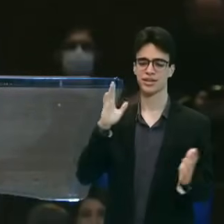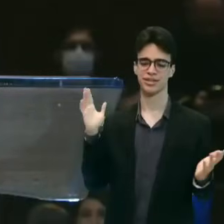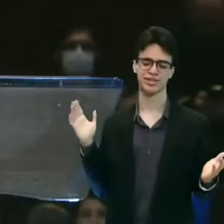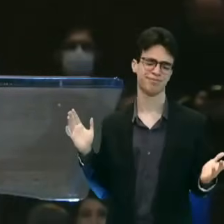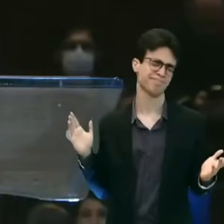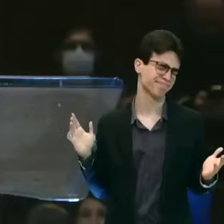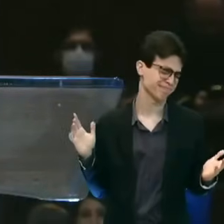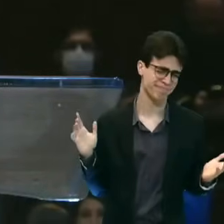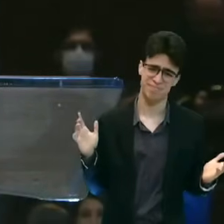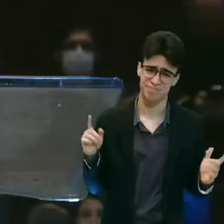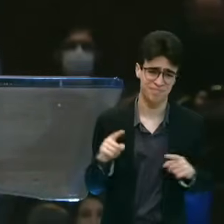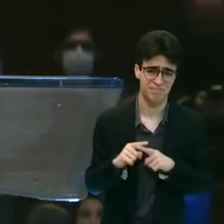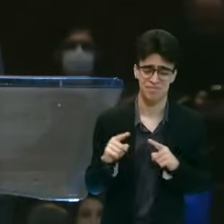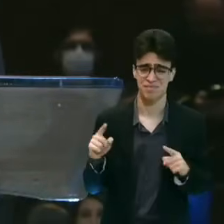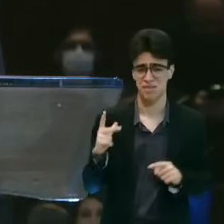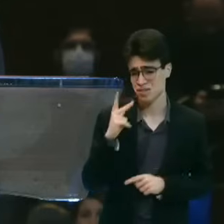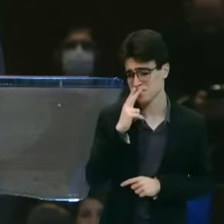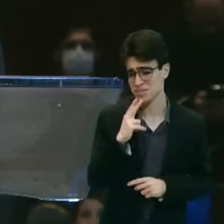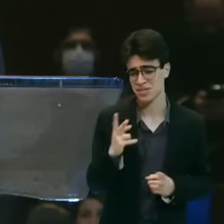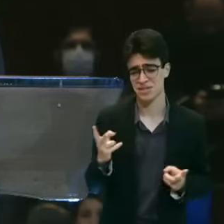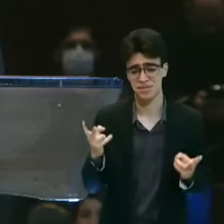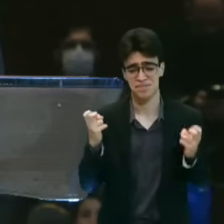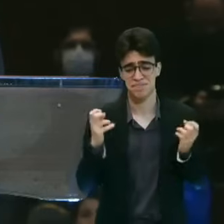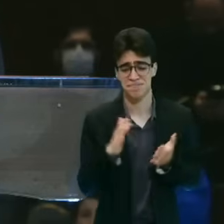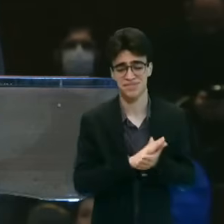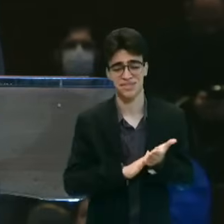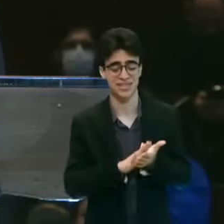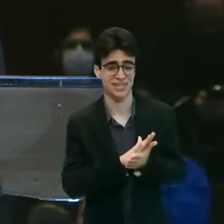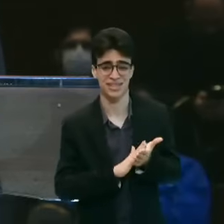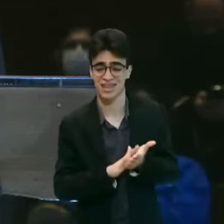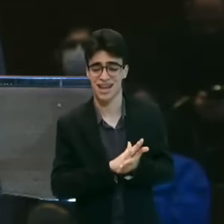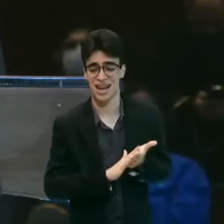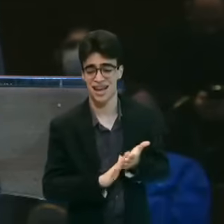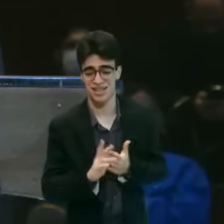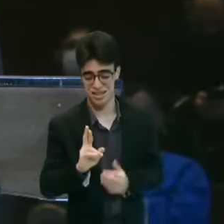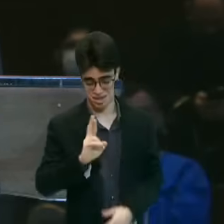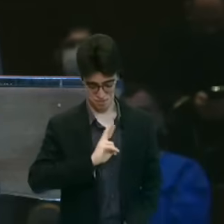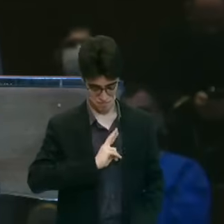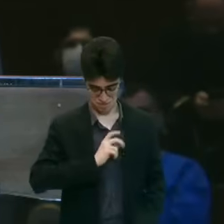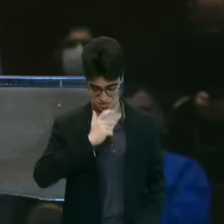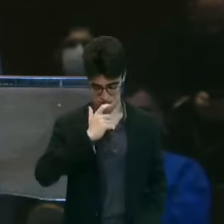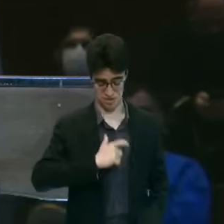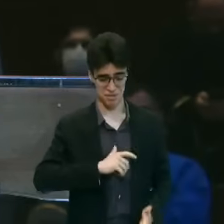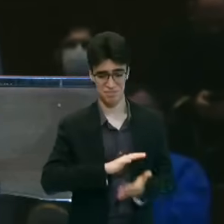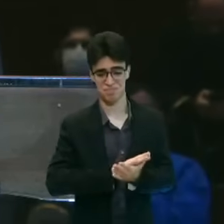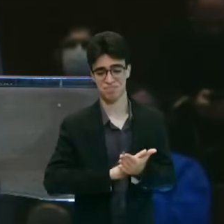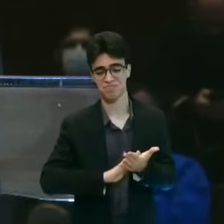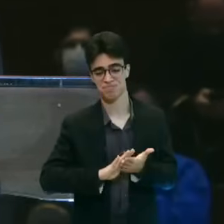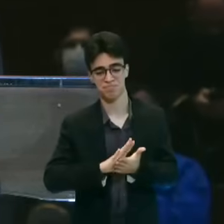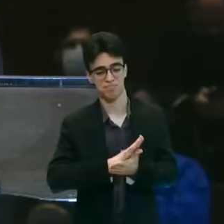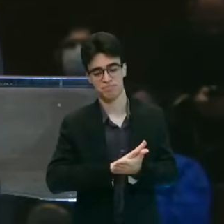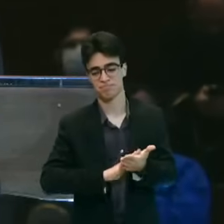e que não se enxerga às vezes, não tem as respostas para si mesmo.